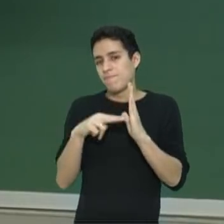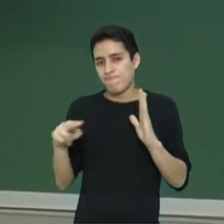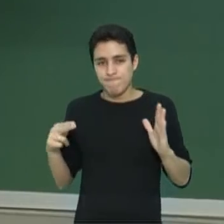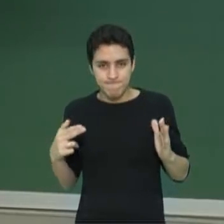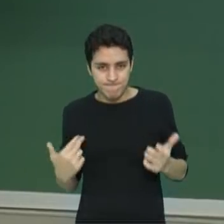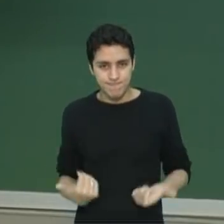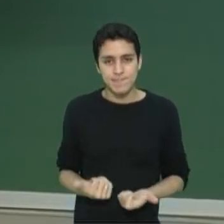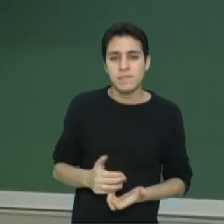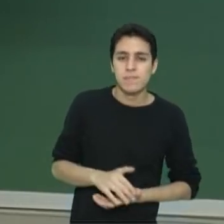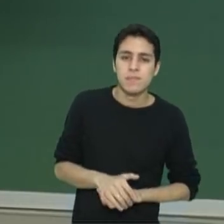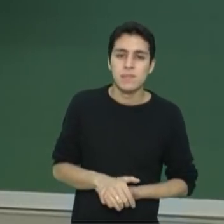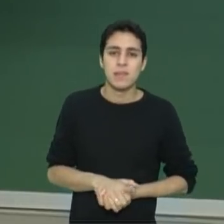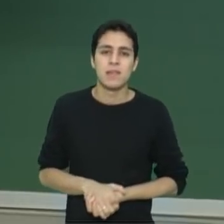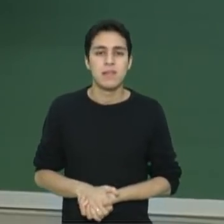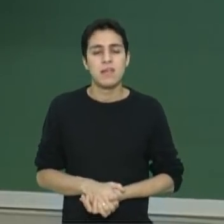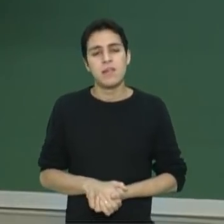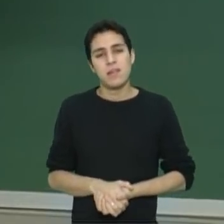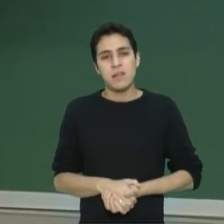Zelândia.